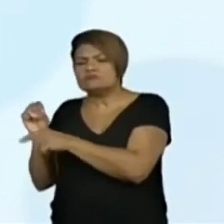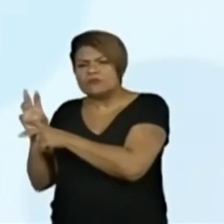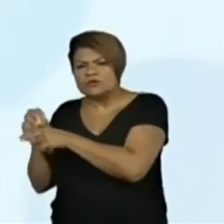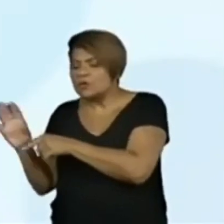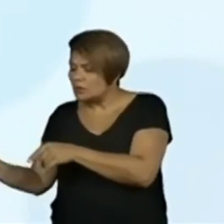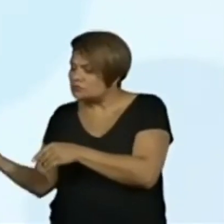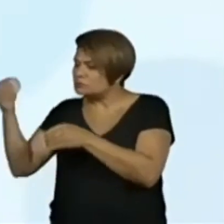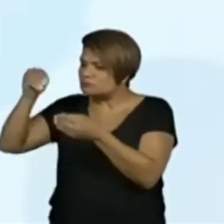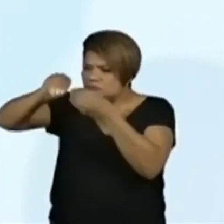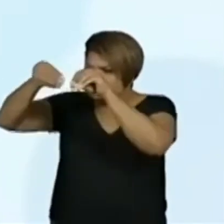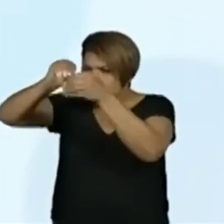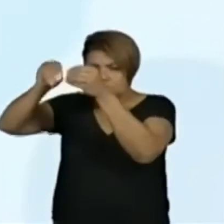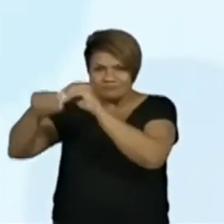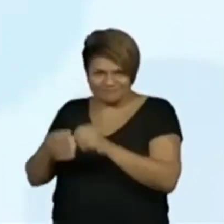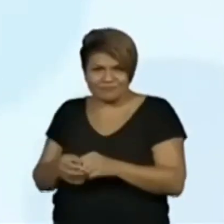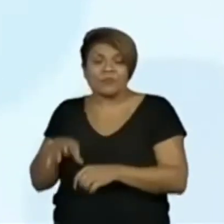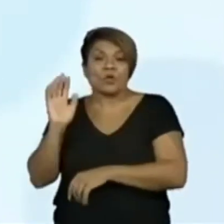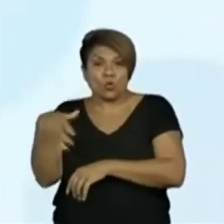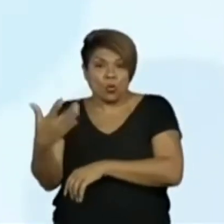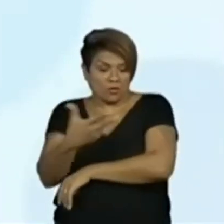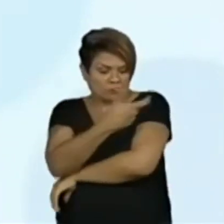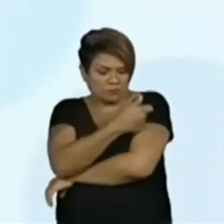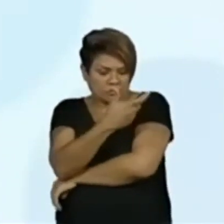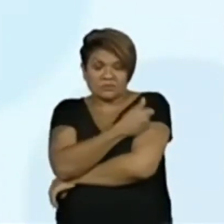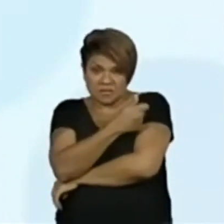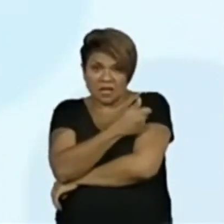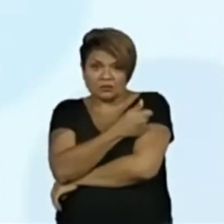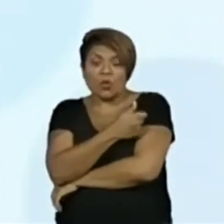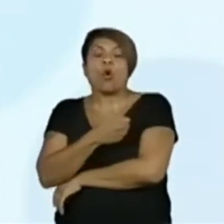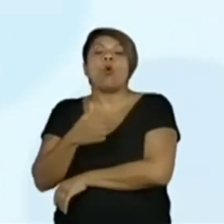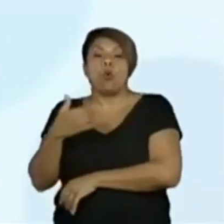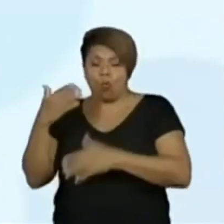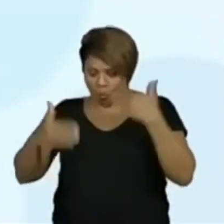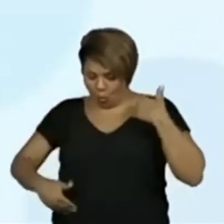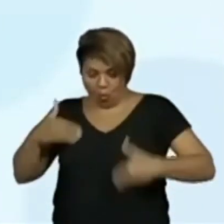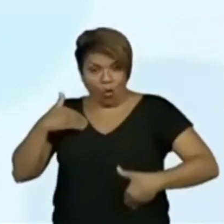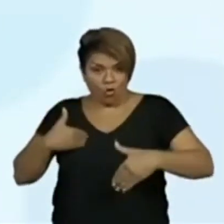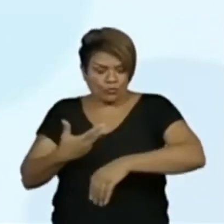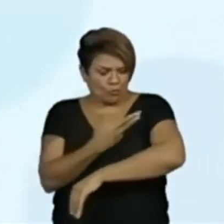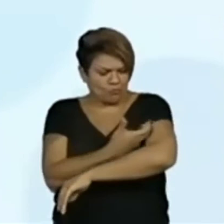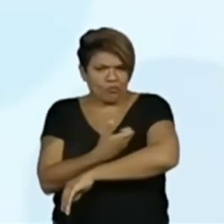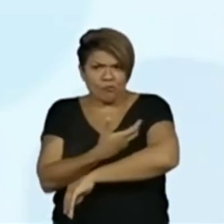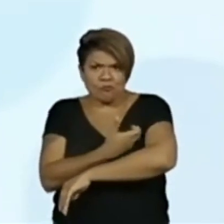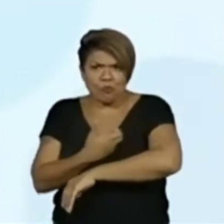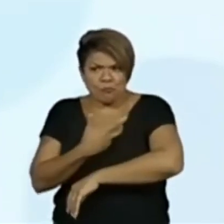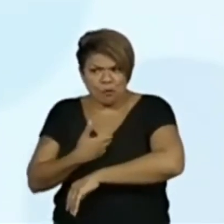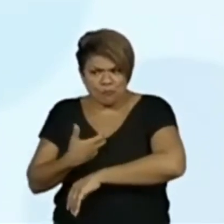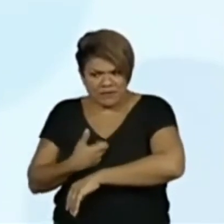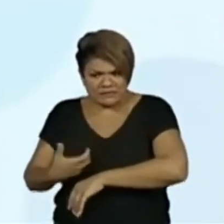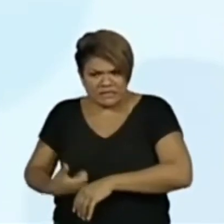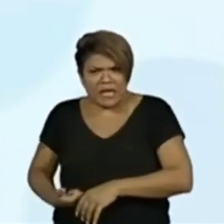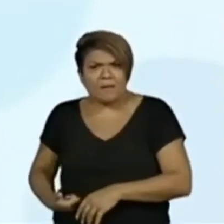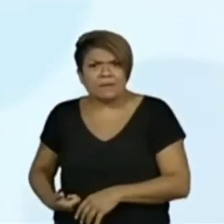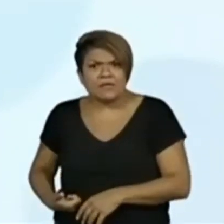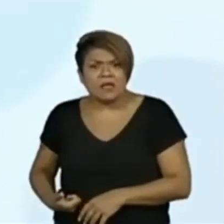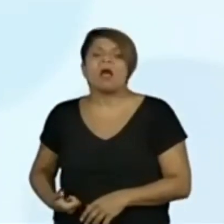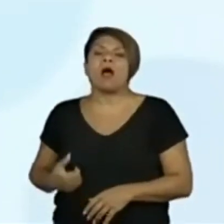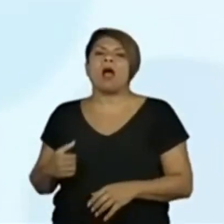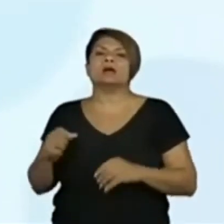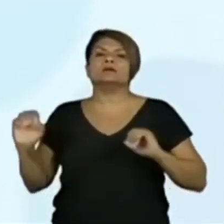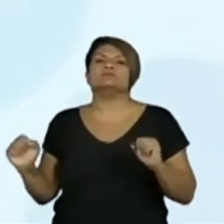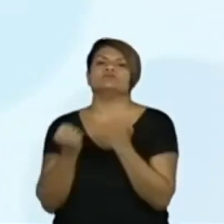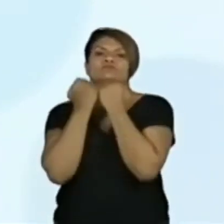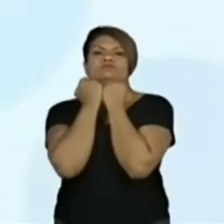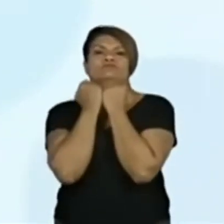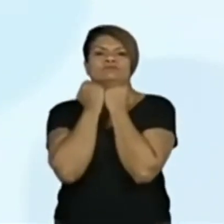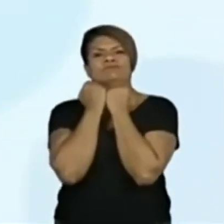o nosso corpo detecta a substância que está nela e produz anticorpos que